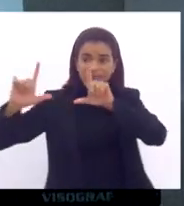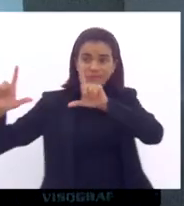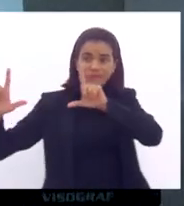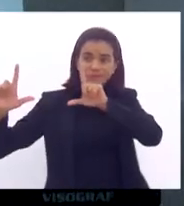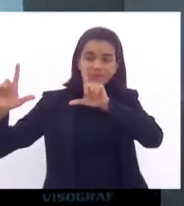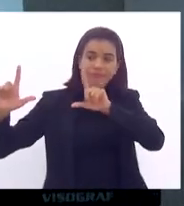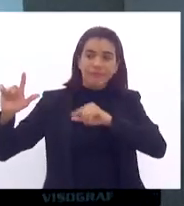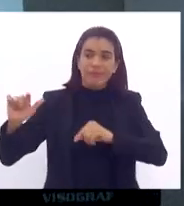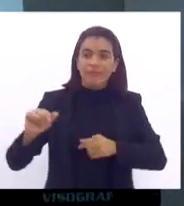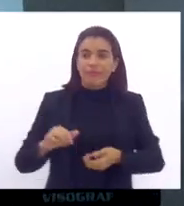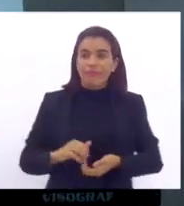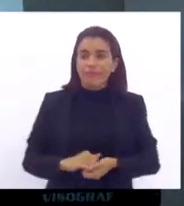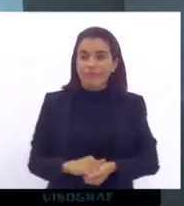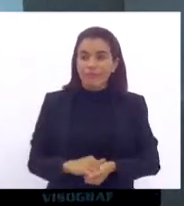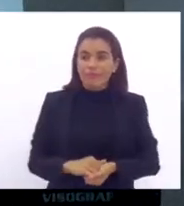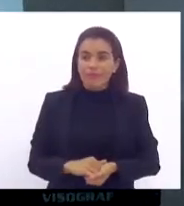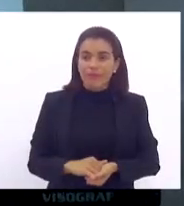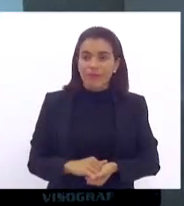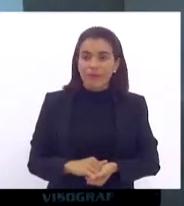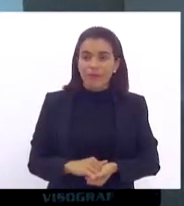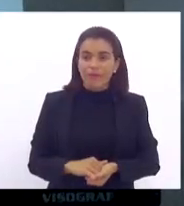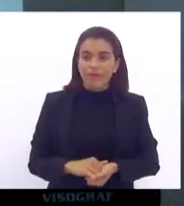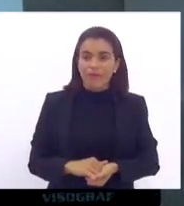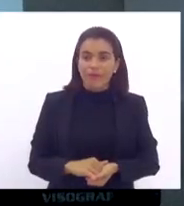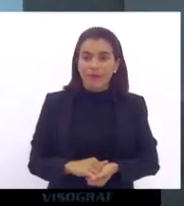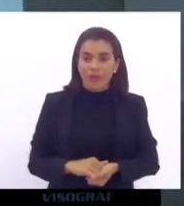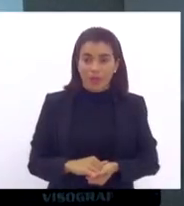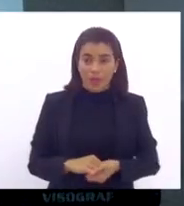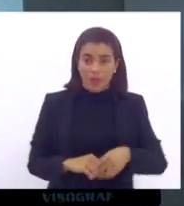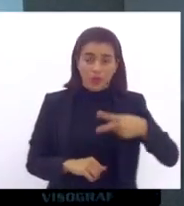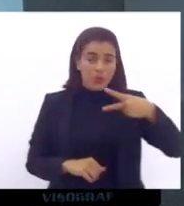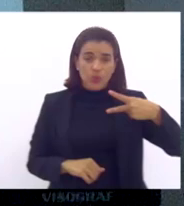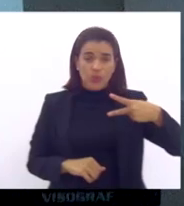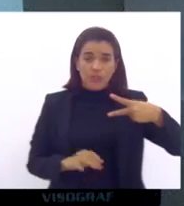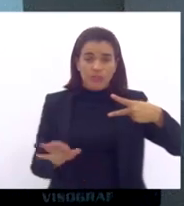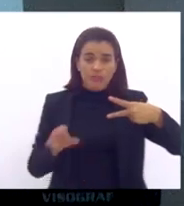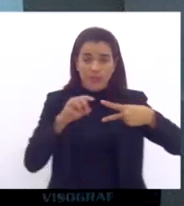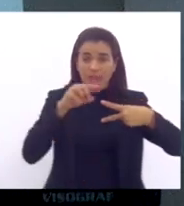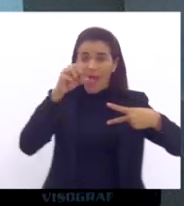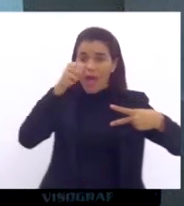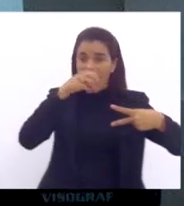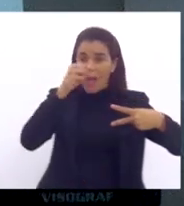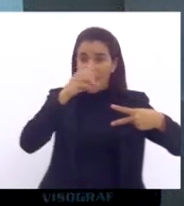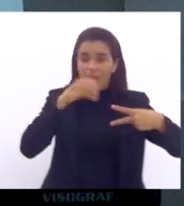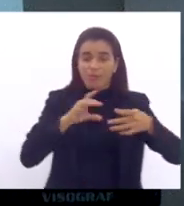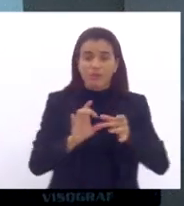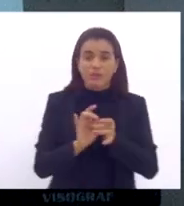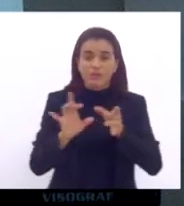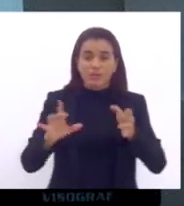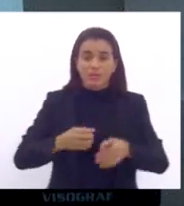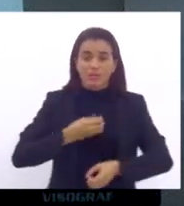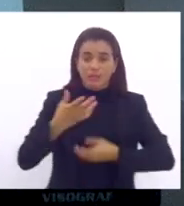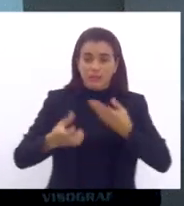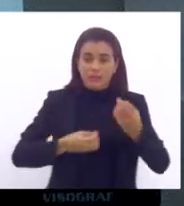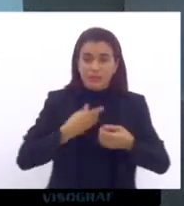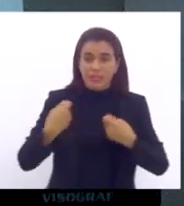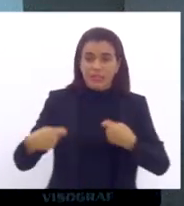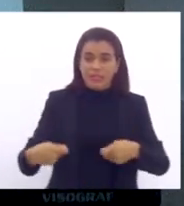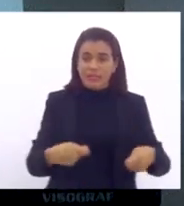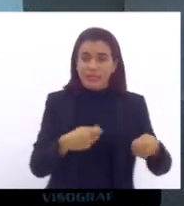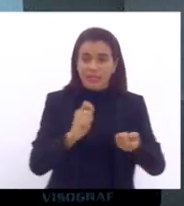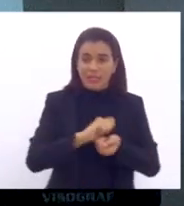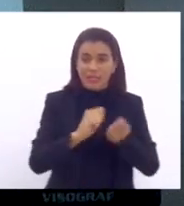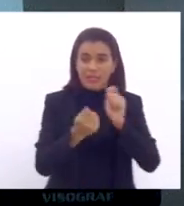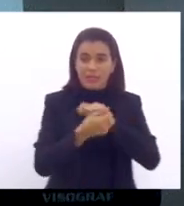né É duas linhas basicamente abuso do direito de liberdade de expressão necessidade e